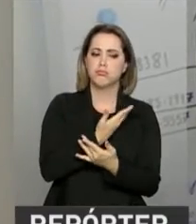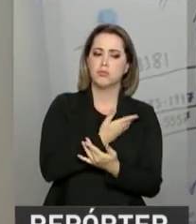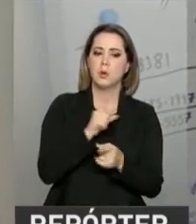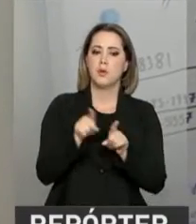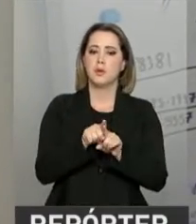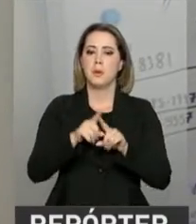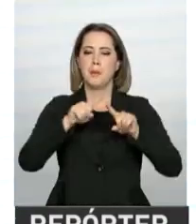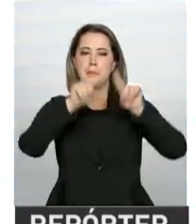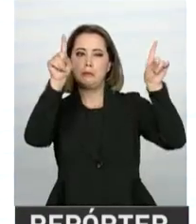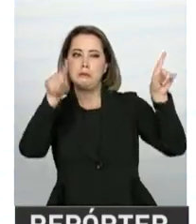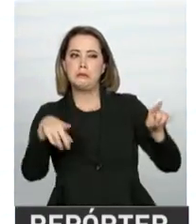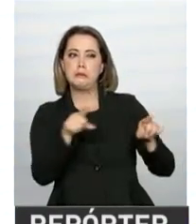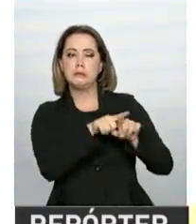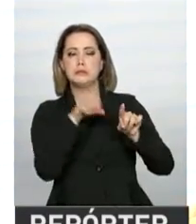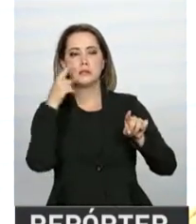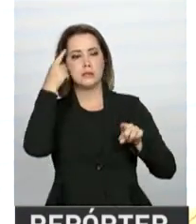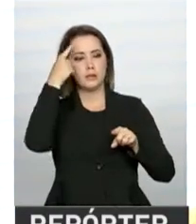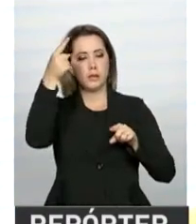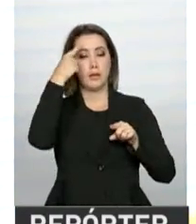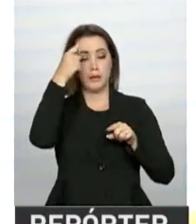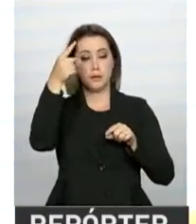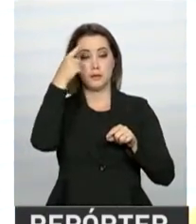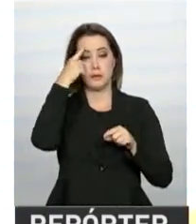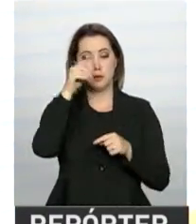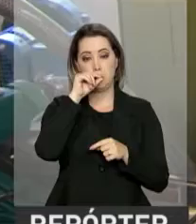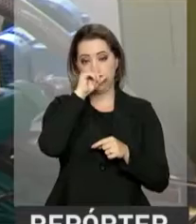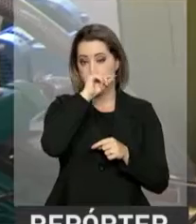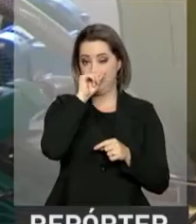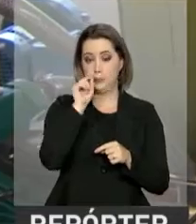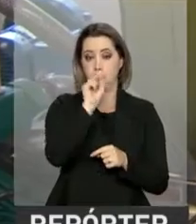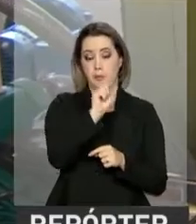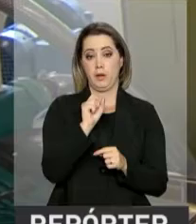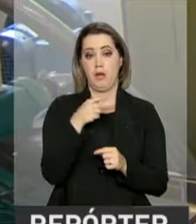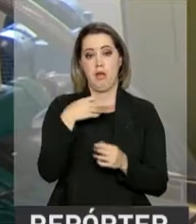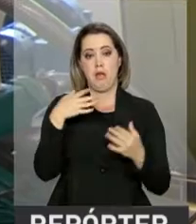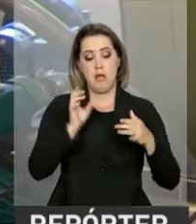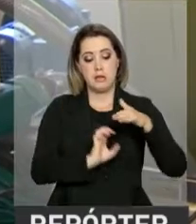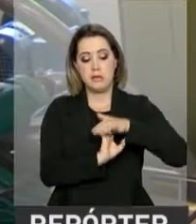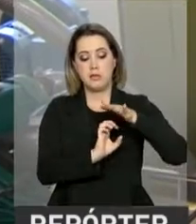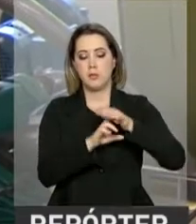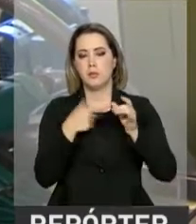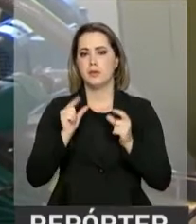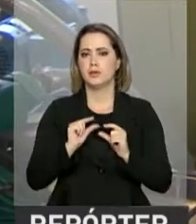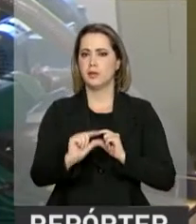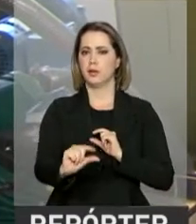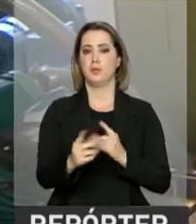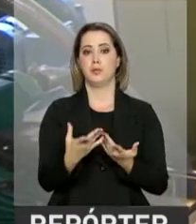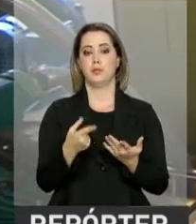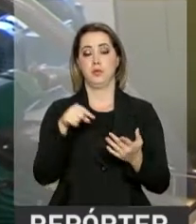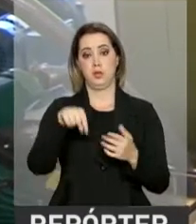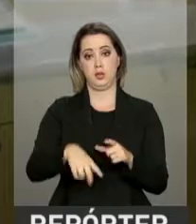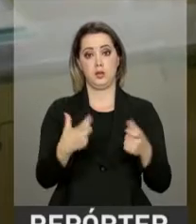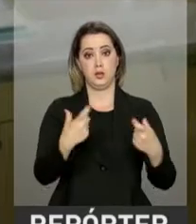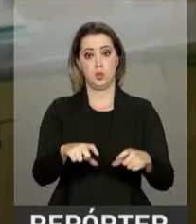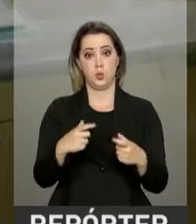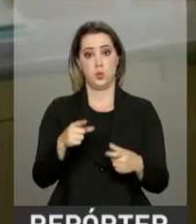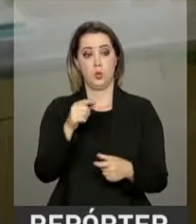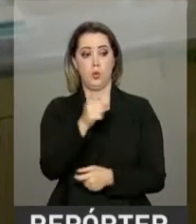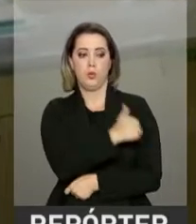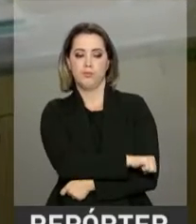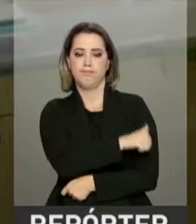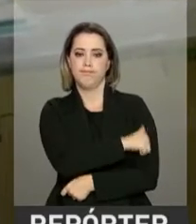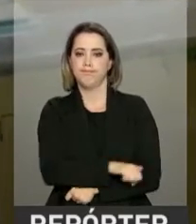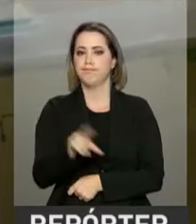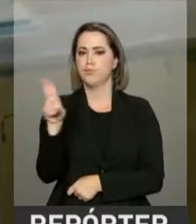cheio de ideias. A empresa deste químico ainda é recém-nascida e é nesta incubadora de empresas da UFRJ que